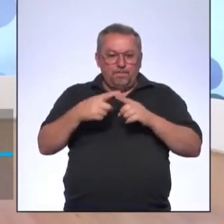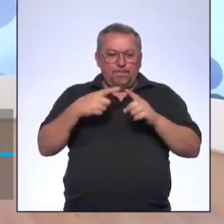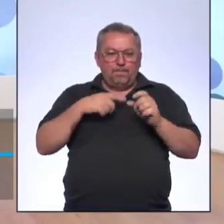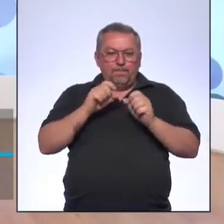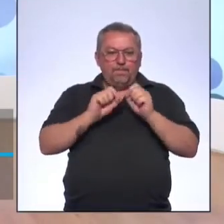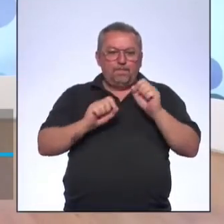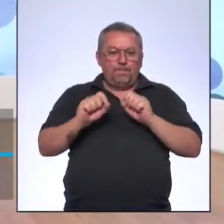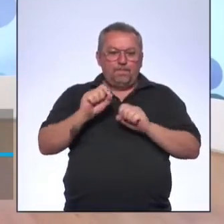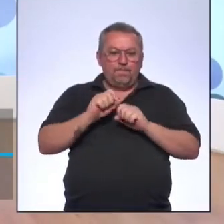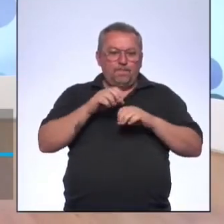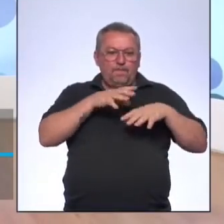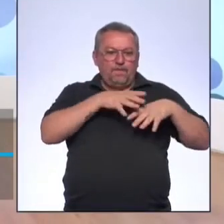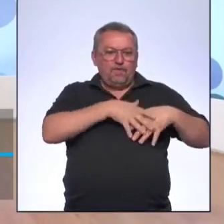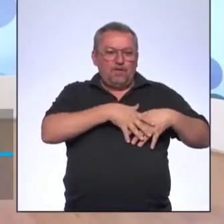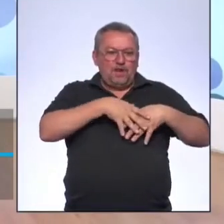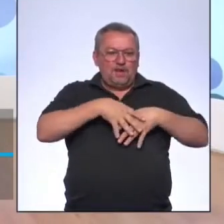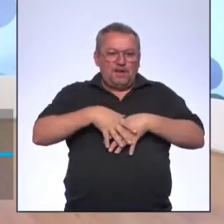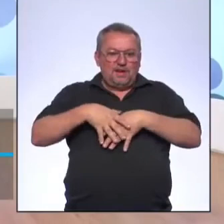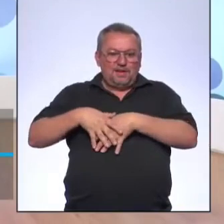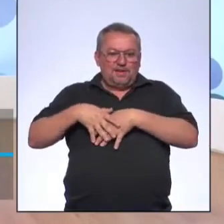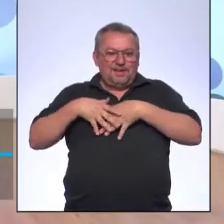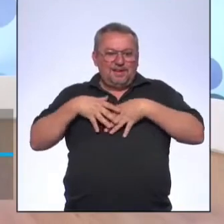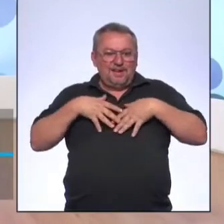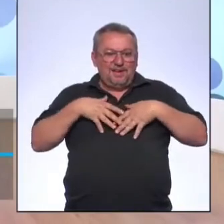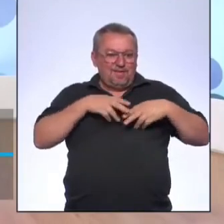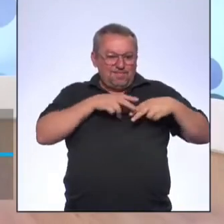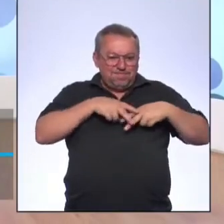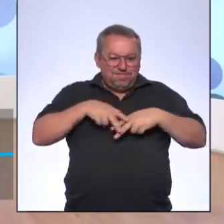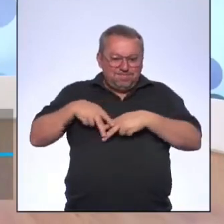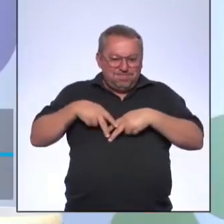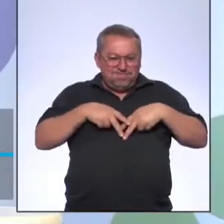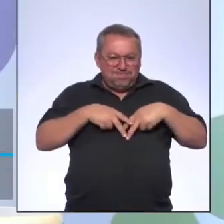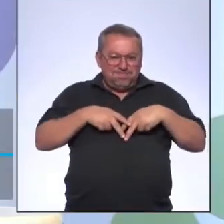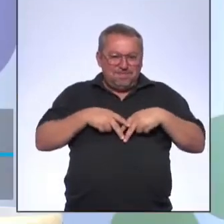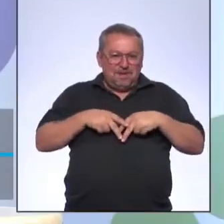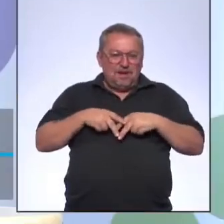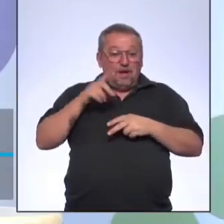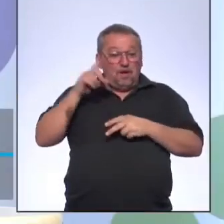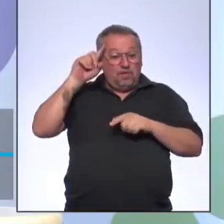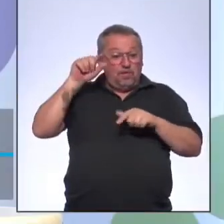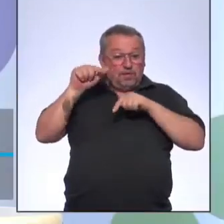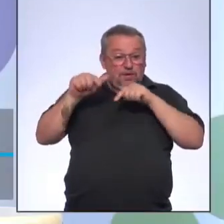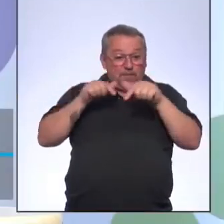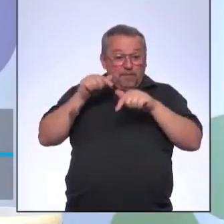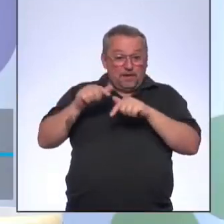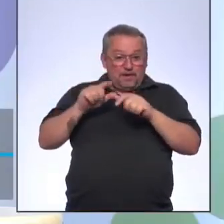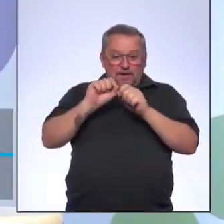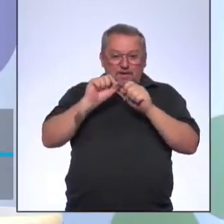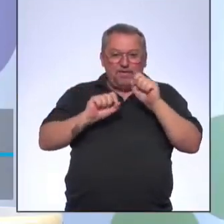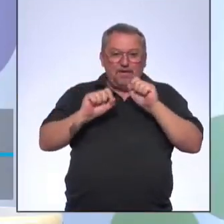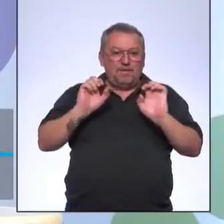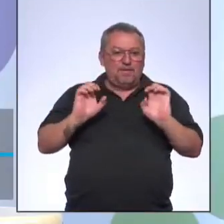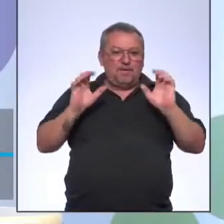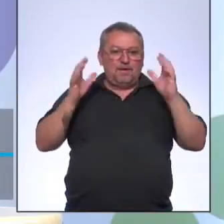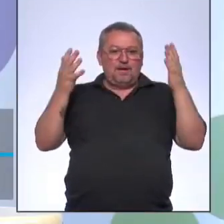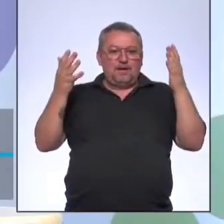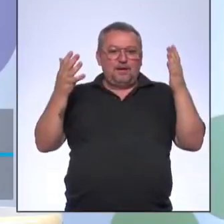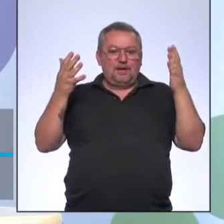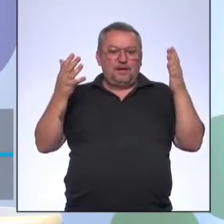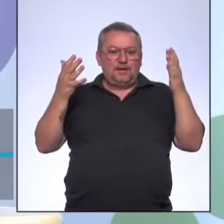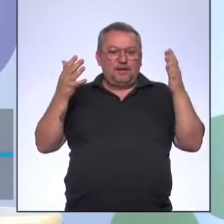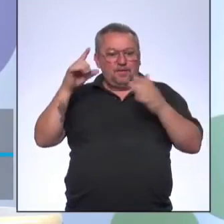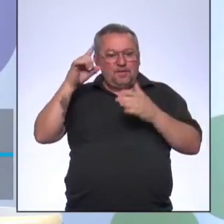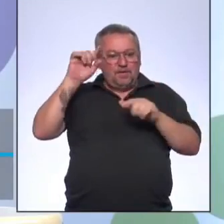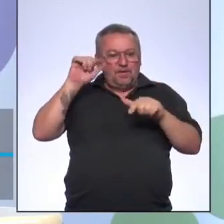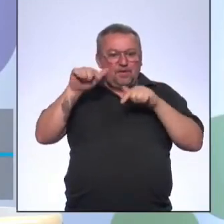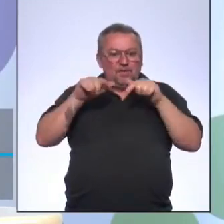de xadrez, né? Olha só, no dia do trabalho, por exemplo, nos Estados Unidos, as pessoas elas não fazem uma celebração. No dia do trabalho,